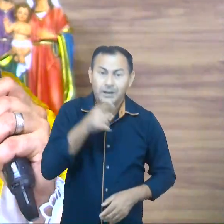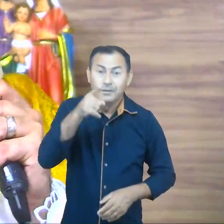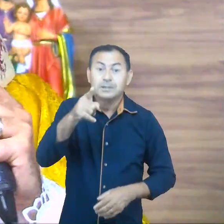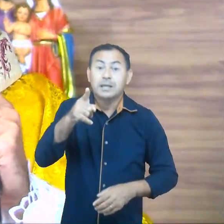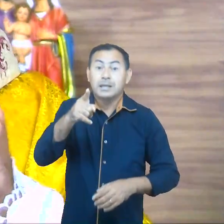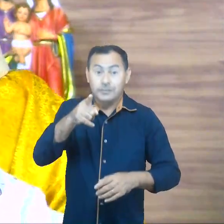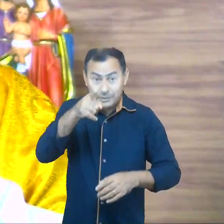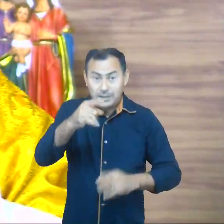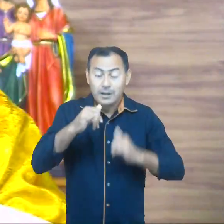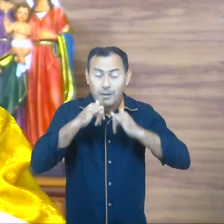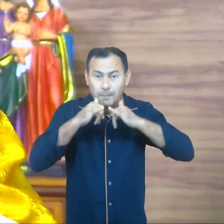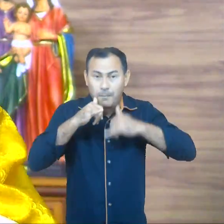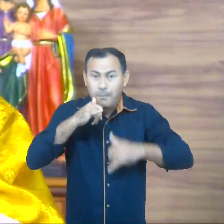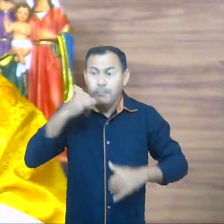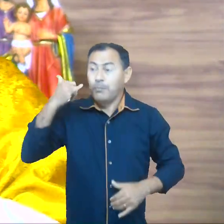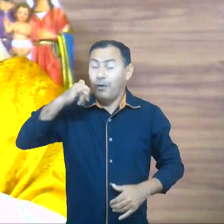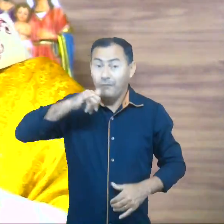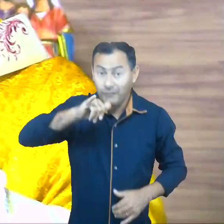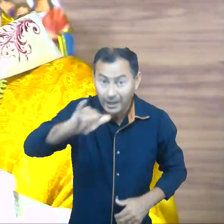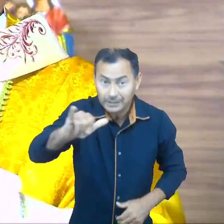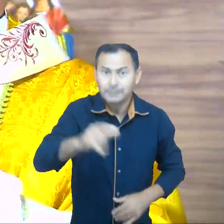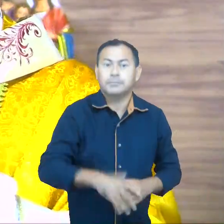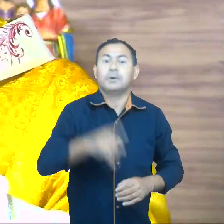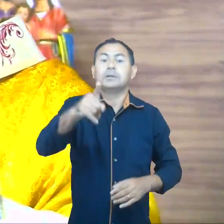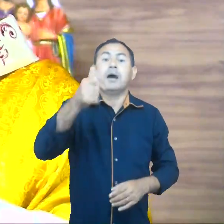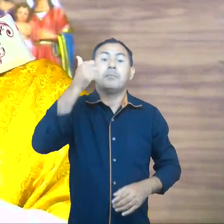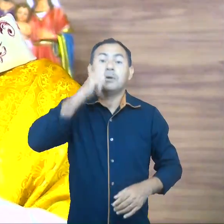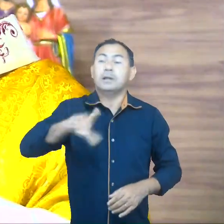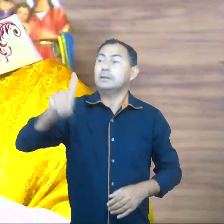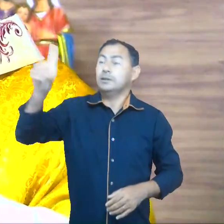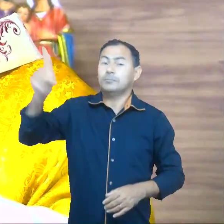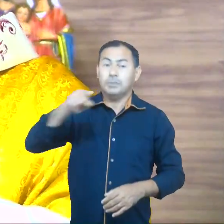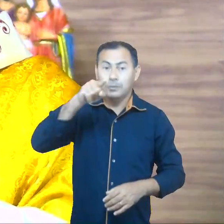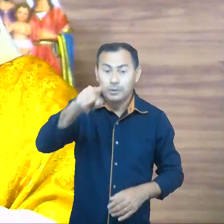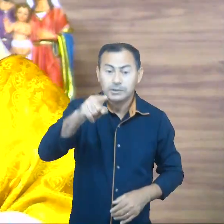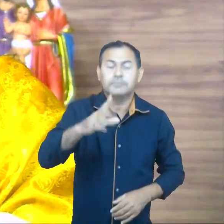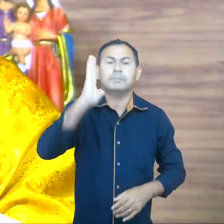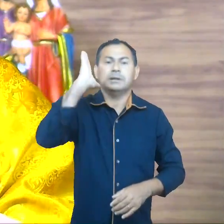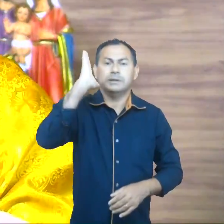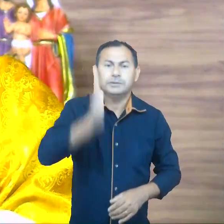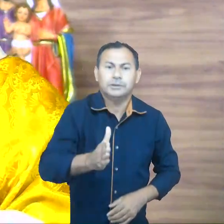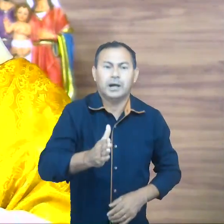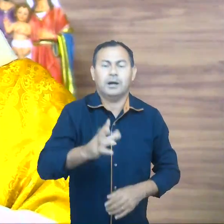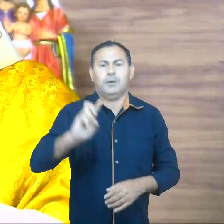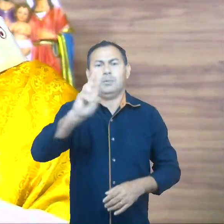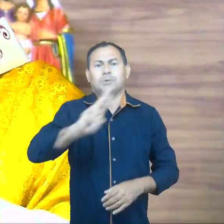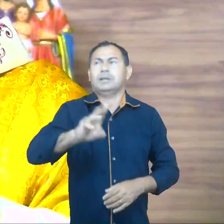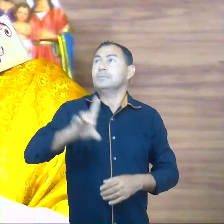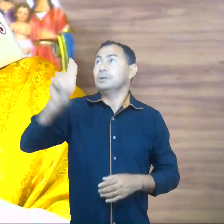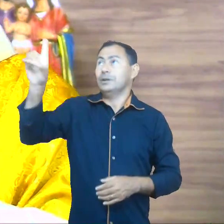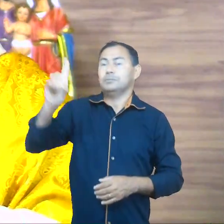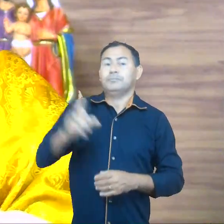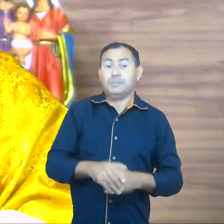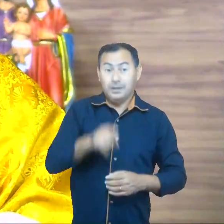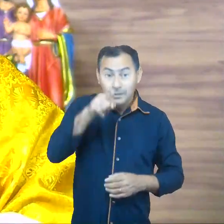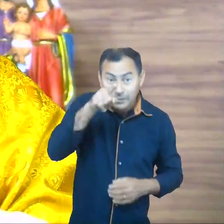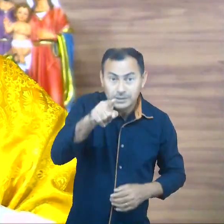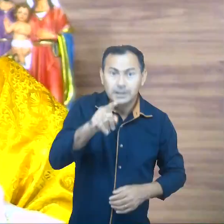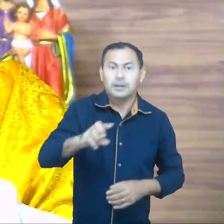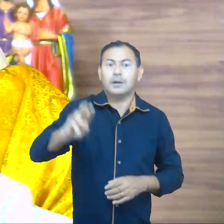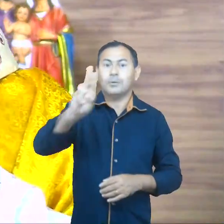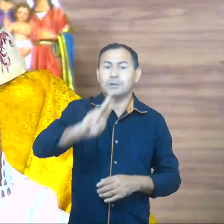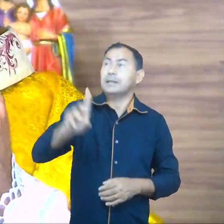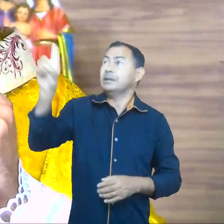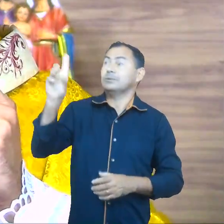profeta, você que é uma mulher de Deus, você que já foi usado muito por Deus, você que é usado muito